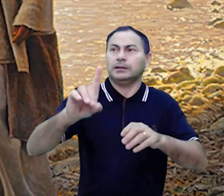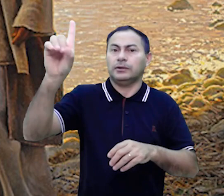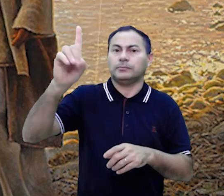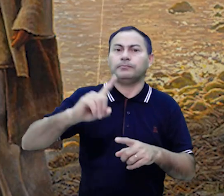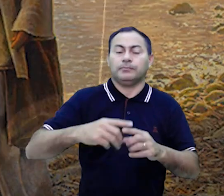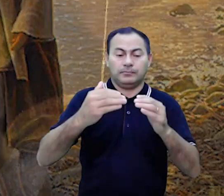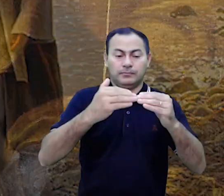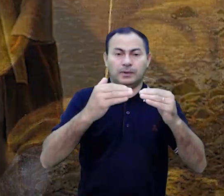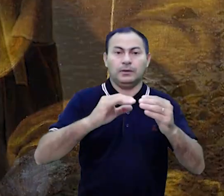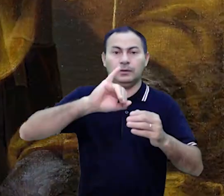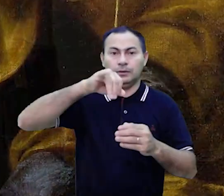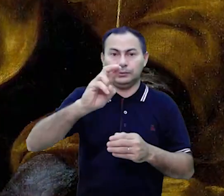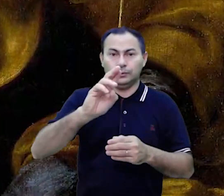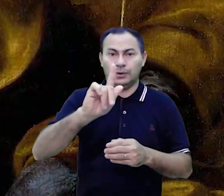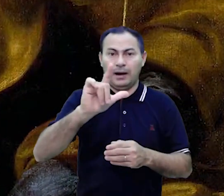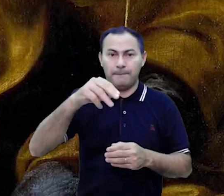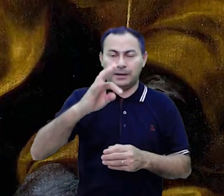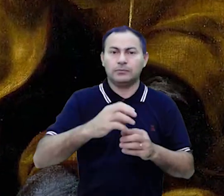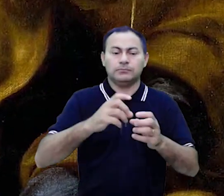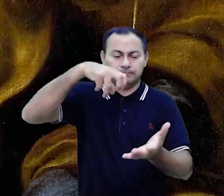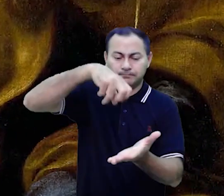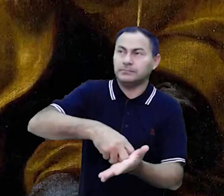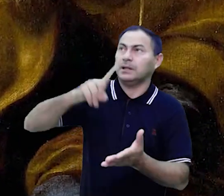que ensinamos a Deus. De acordo com o julgamento de